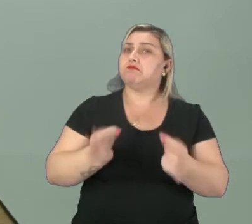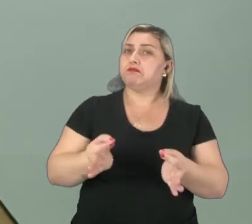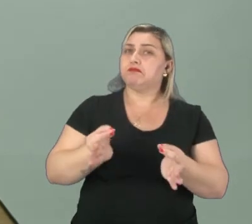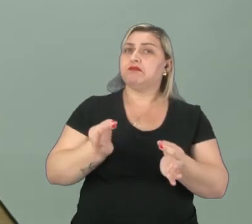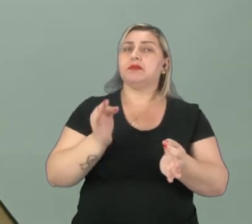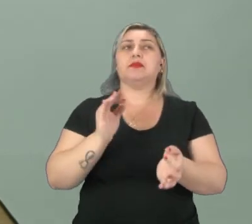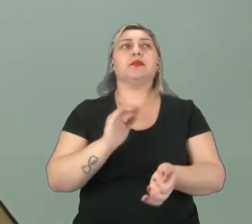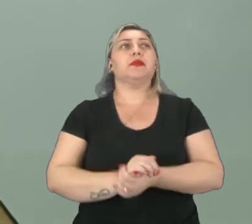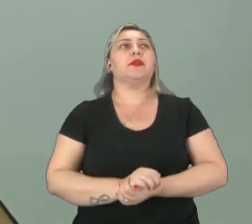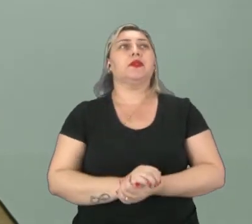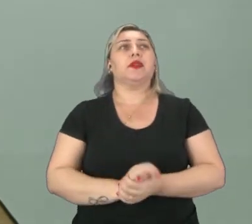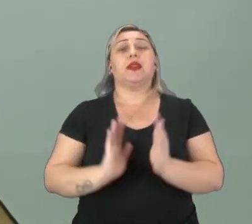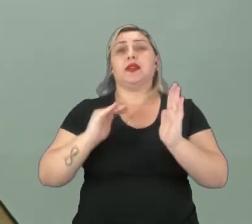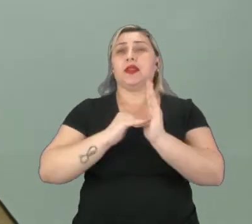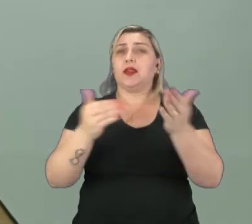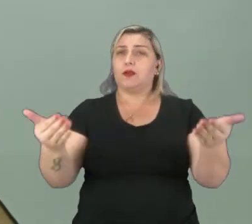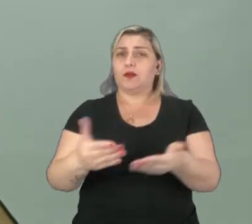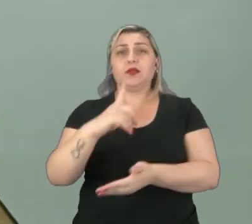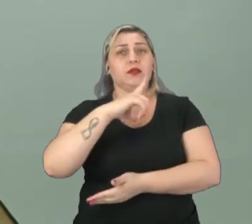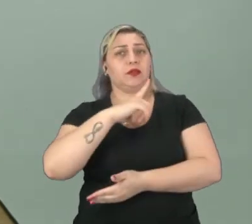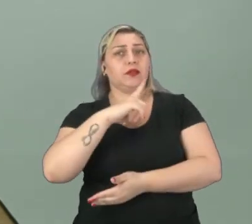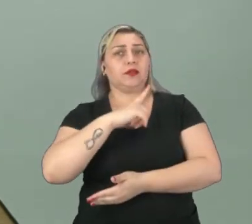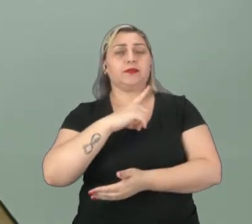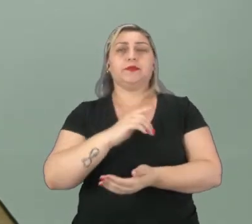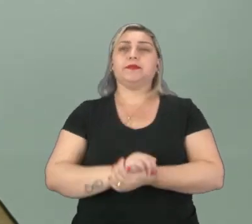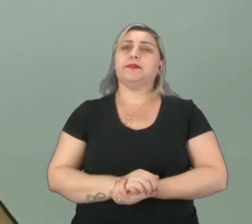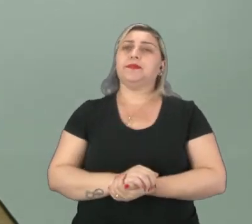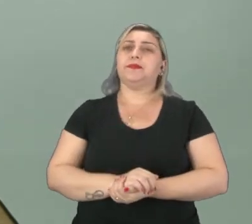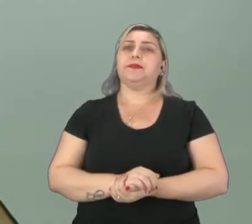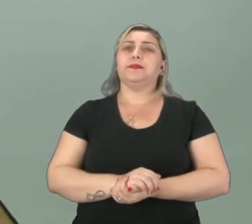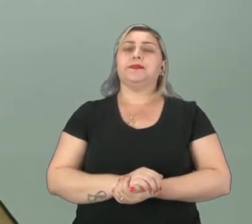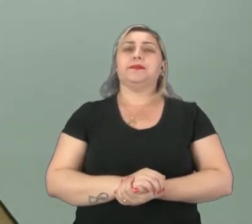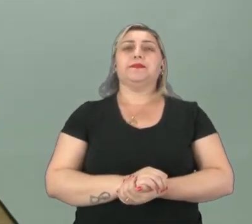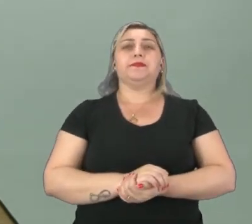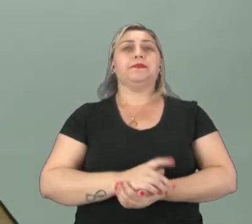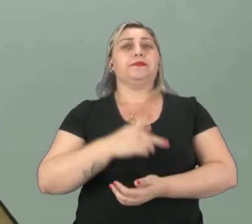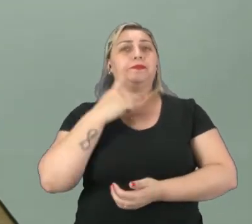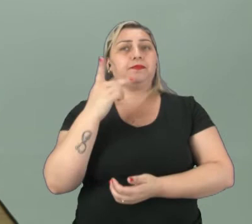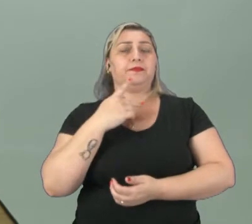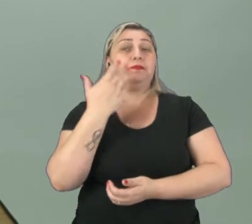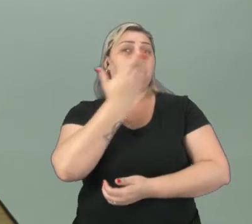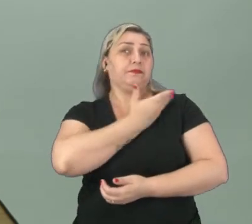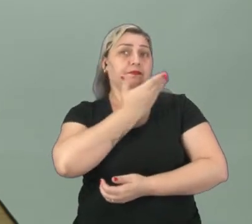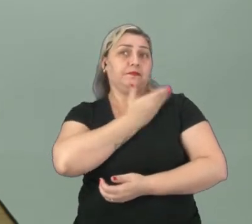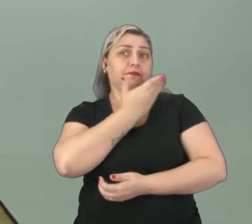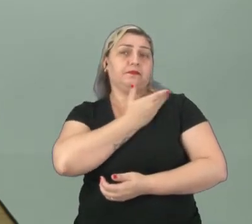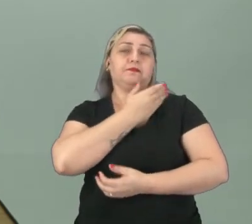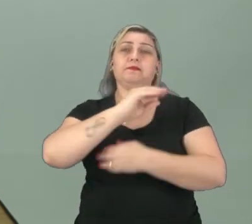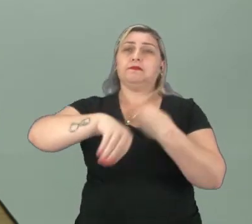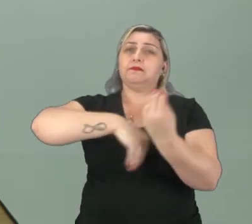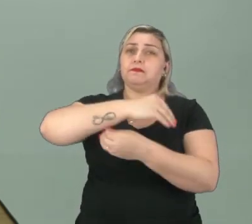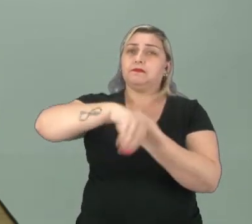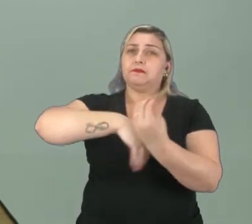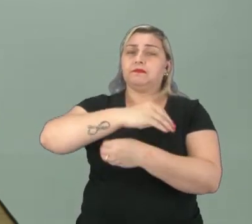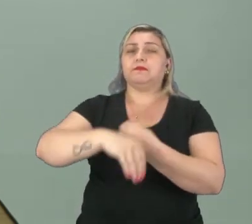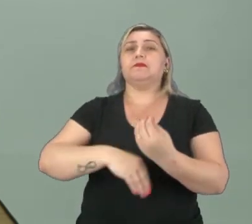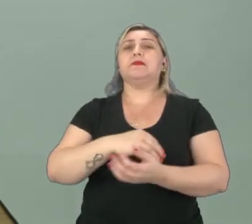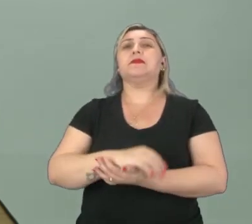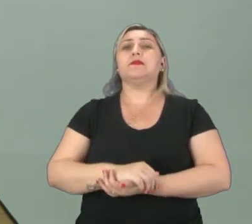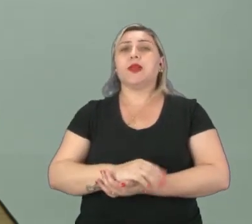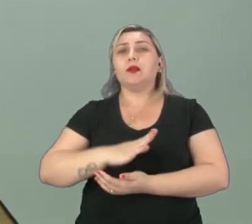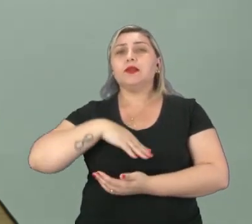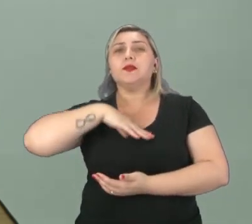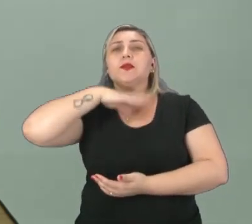certo que até hoje ela existe, né? Ele foi falando para os amigos que fez essa mistura, que ficou saciado, e as pessoas